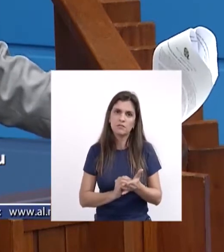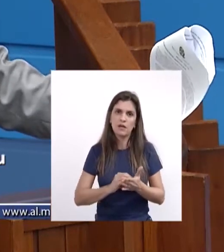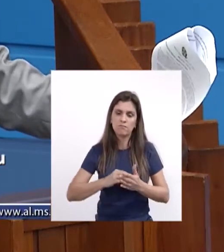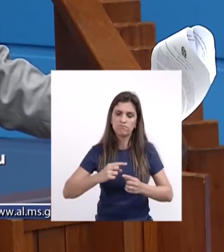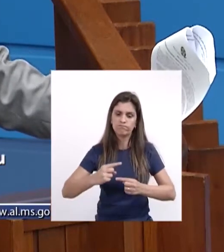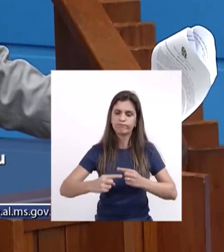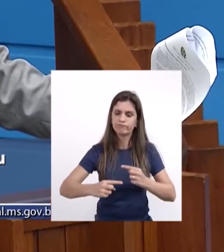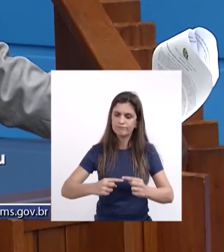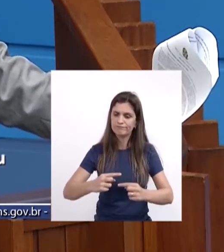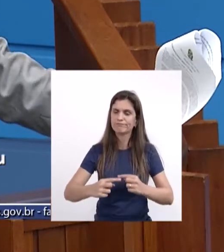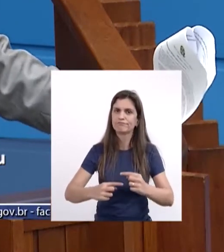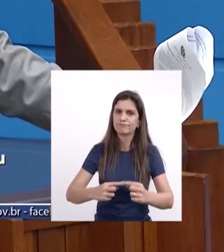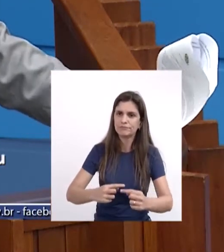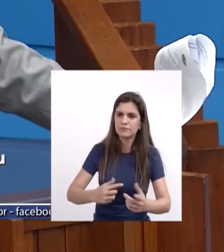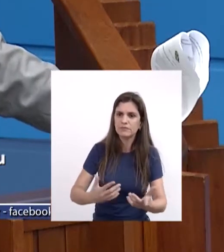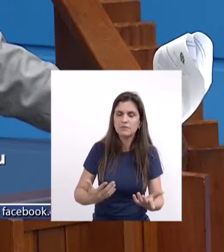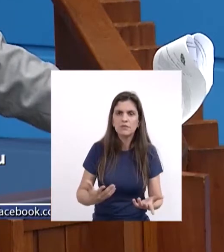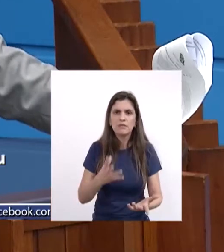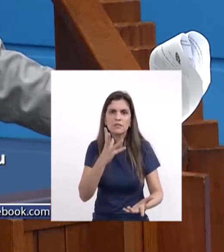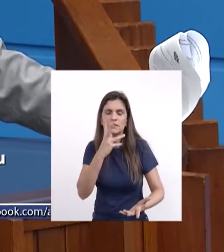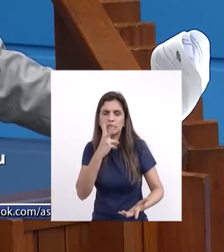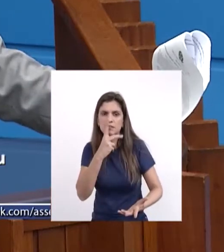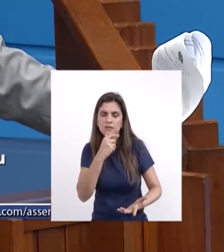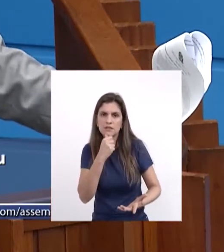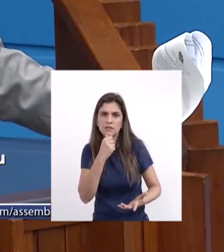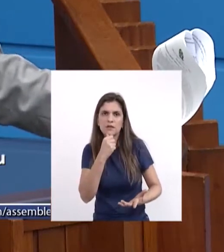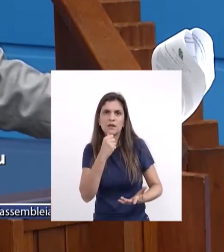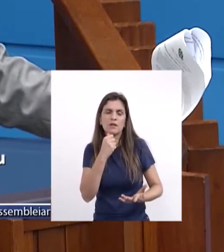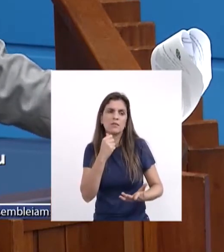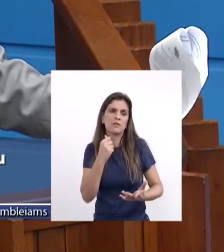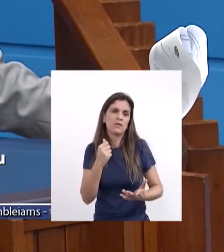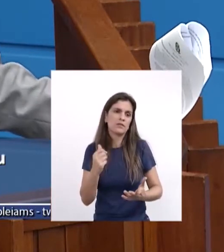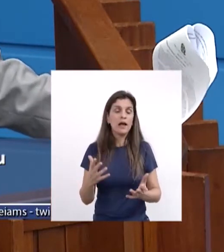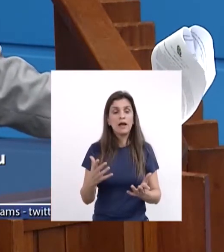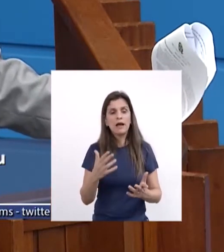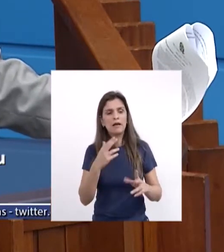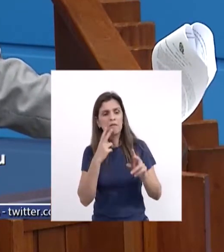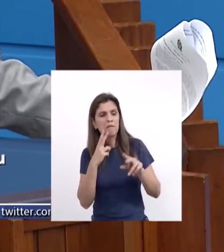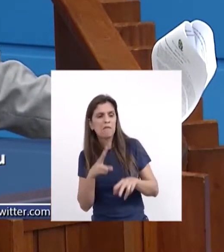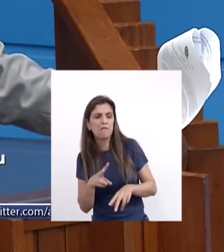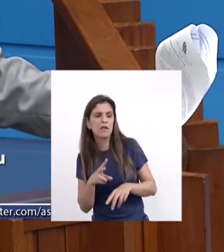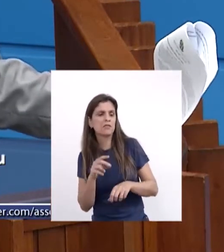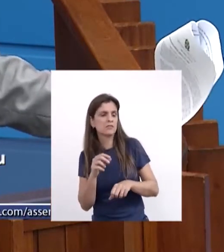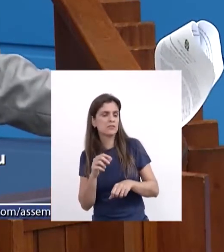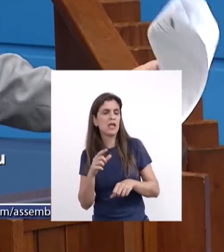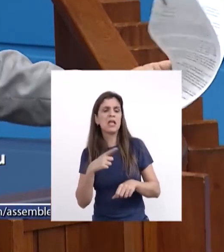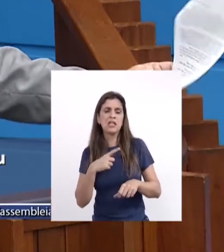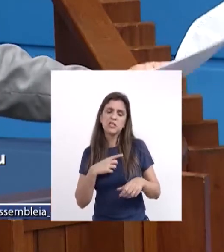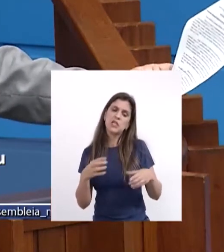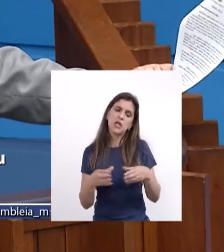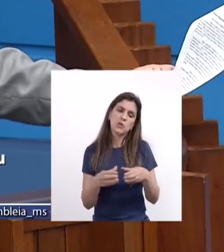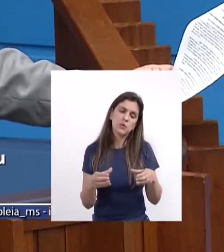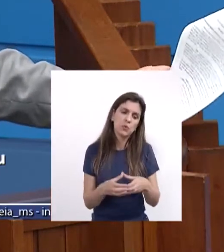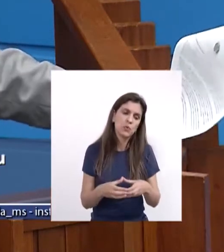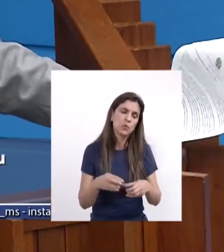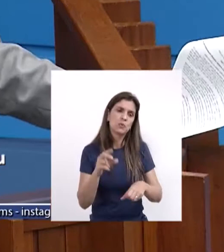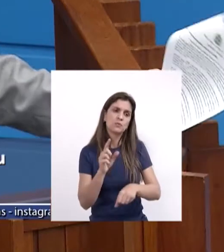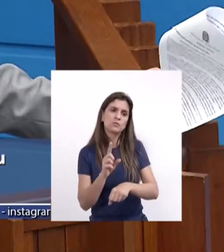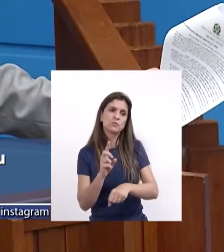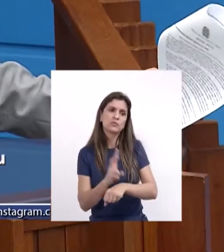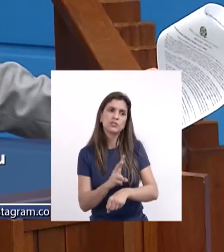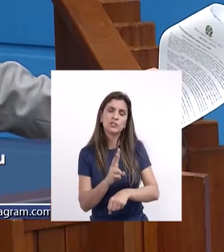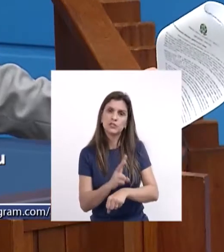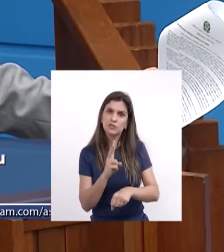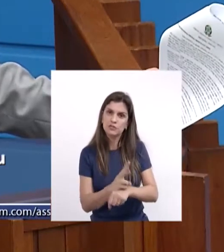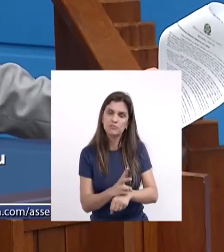por satisfeito porque melhorou a rodovia, porque tem socorrista, porque tem veículo, mas espera um pouquinho, e o valor que